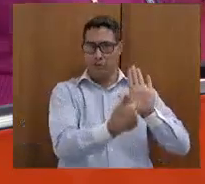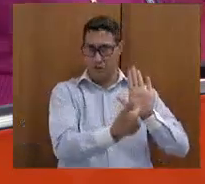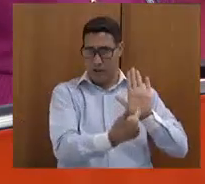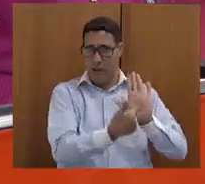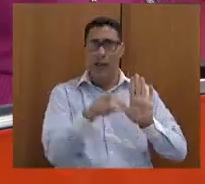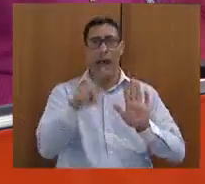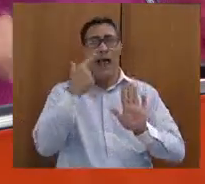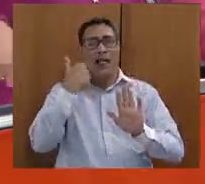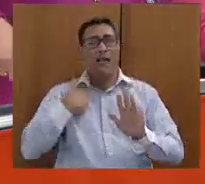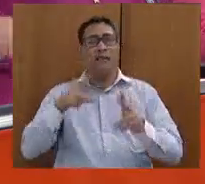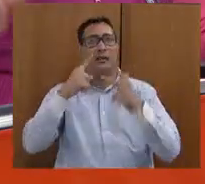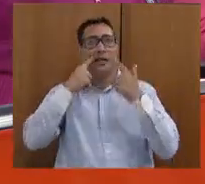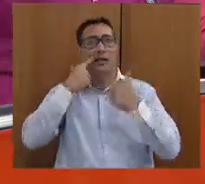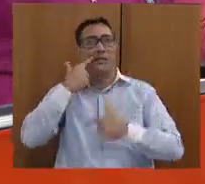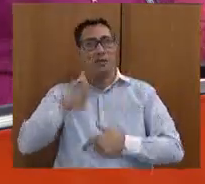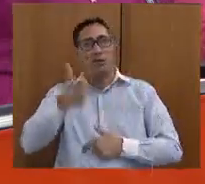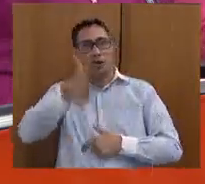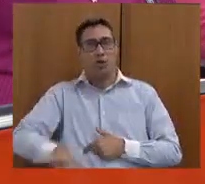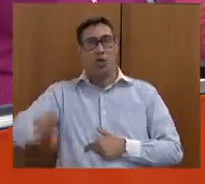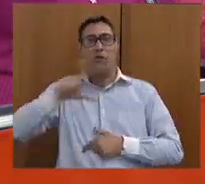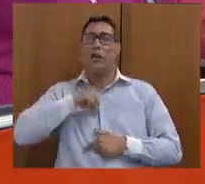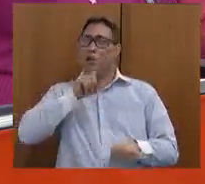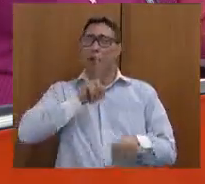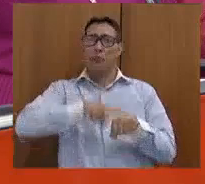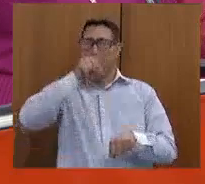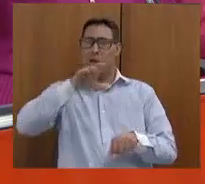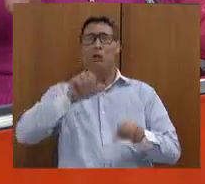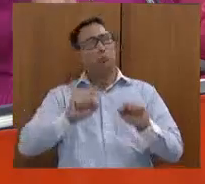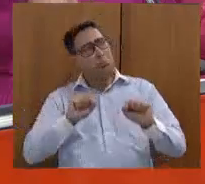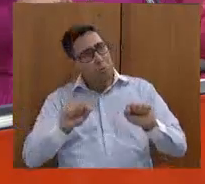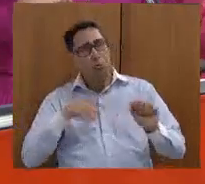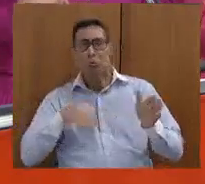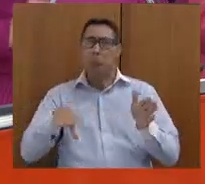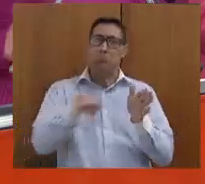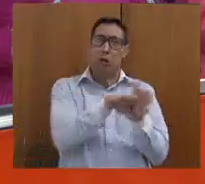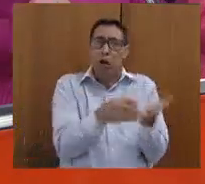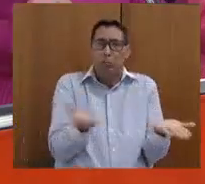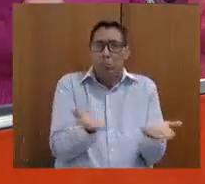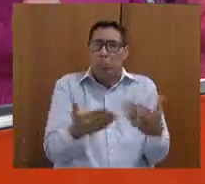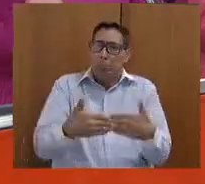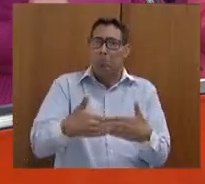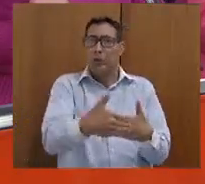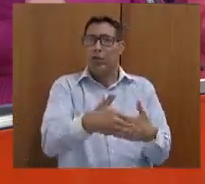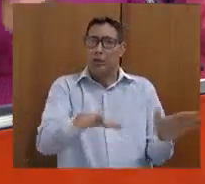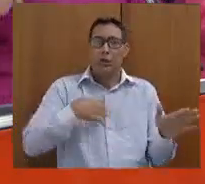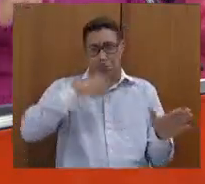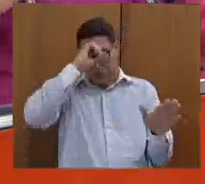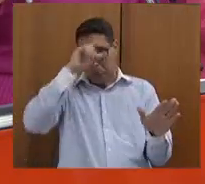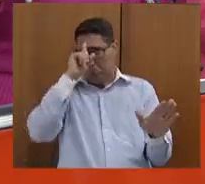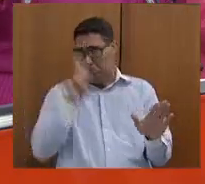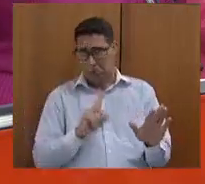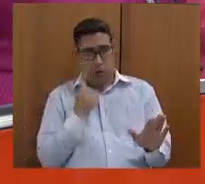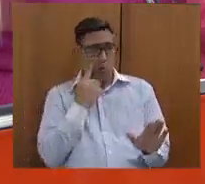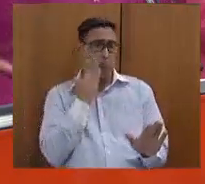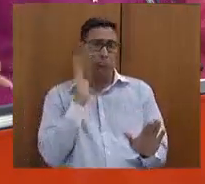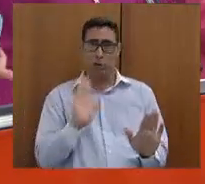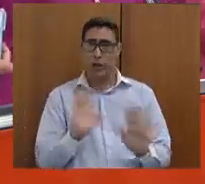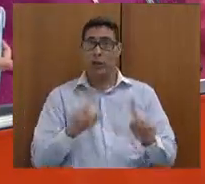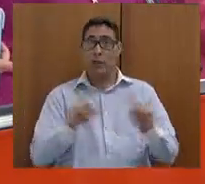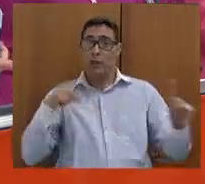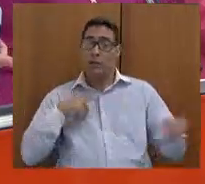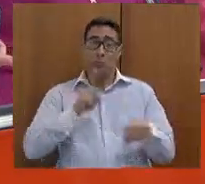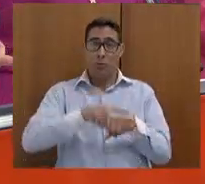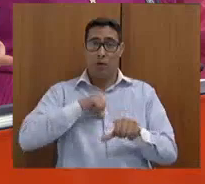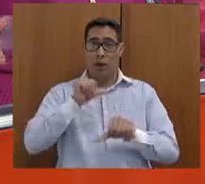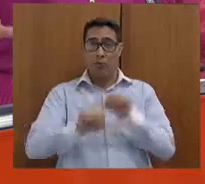a revista e até o momento posso pode ter chegado recentemente e eu não tenha visto mas até o momento essa